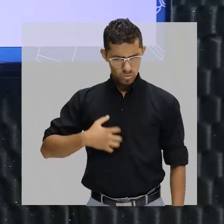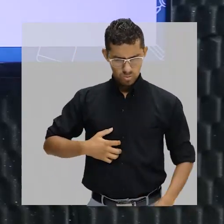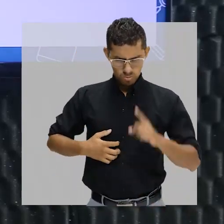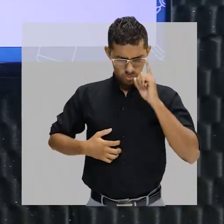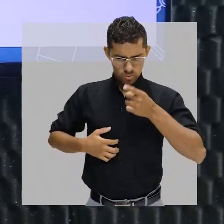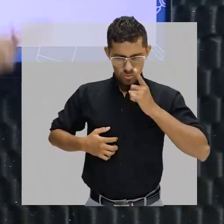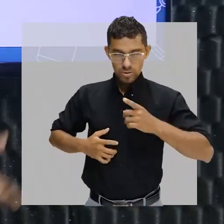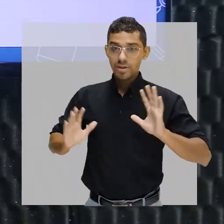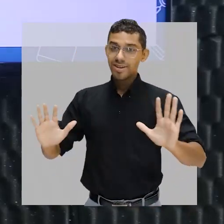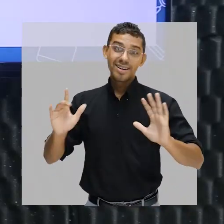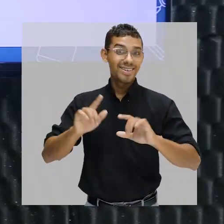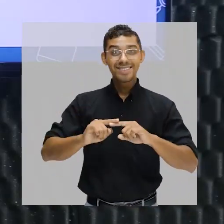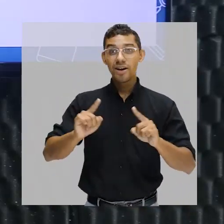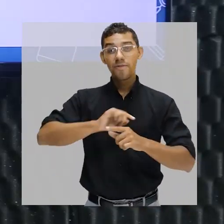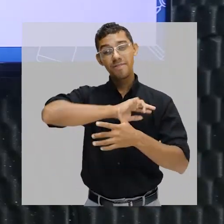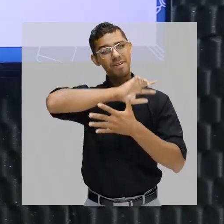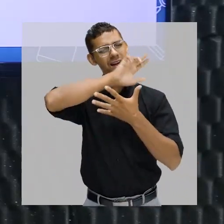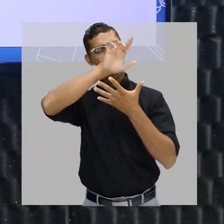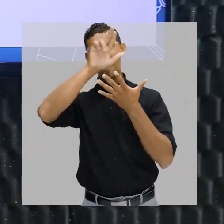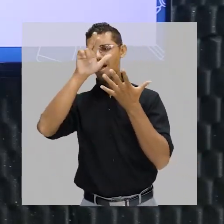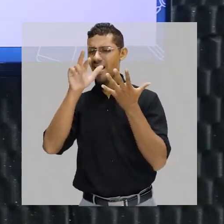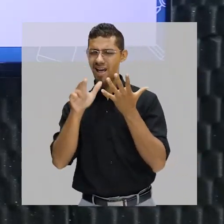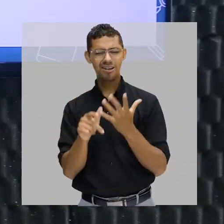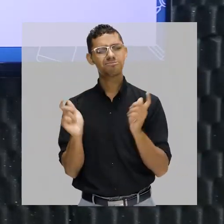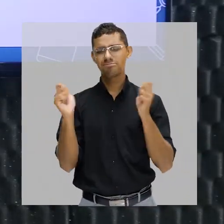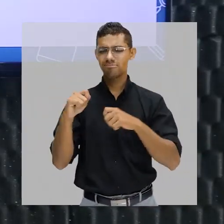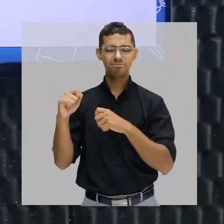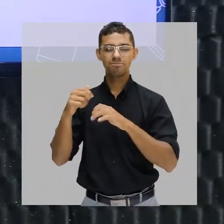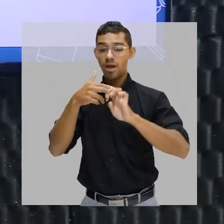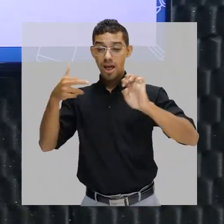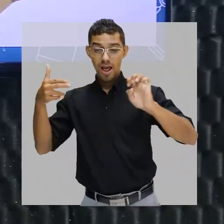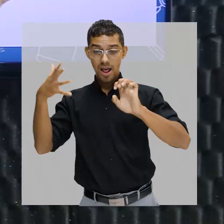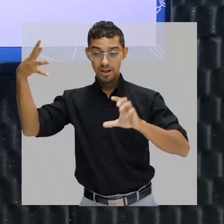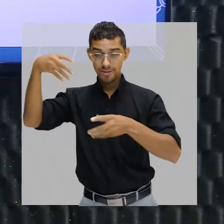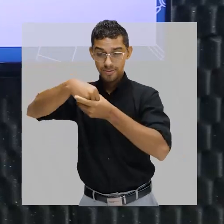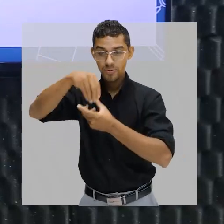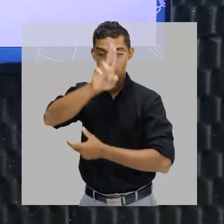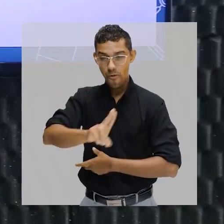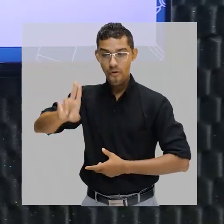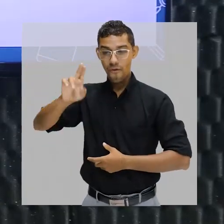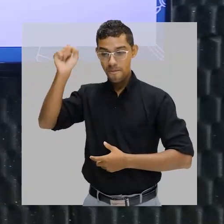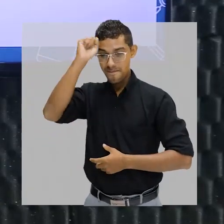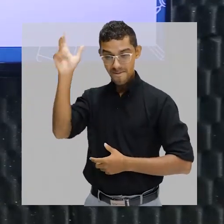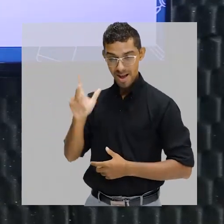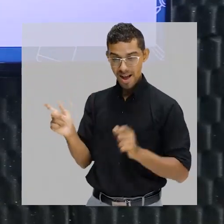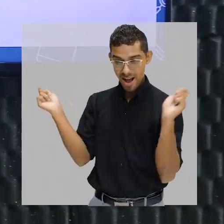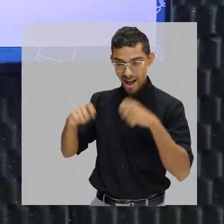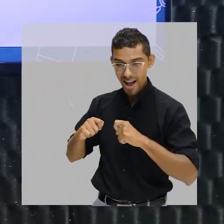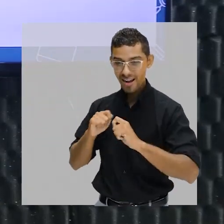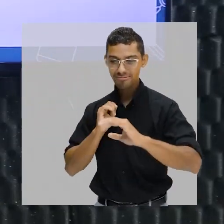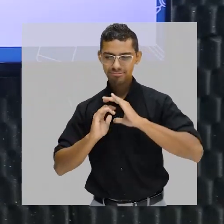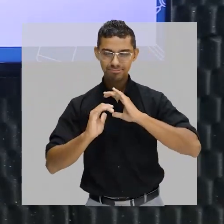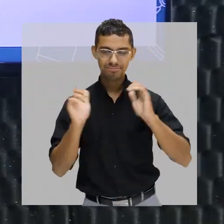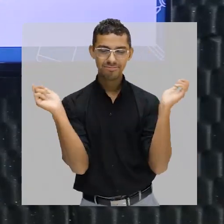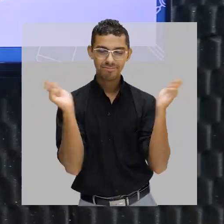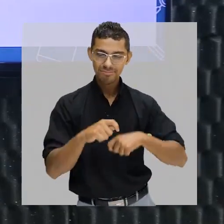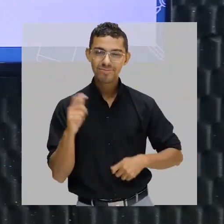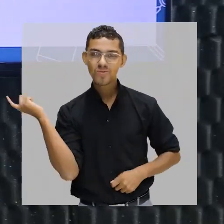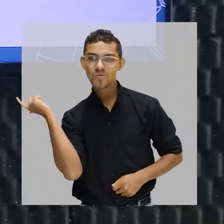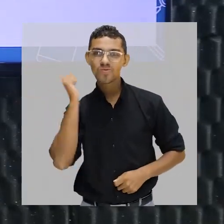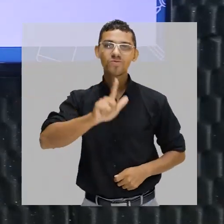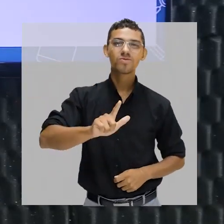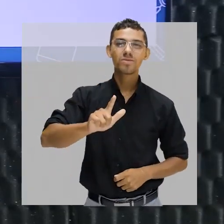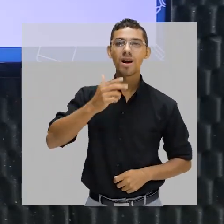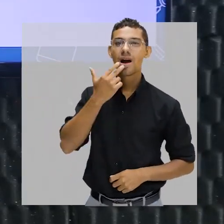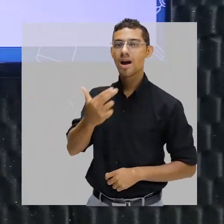enfim. Então, é uma série de elementos que nós vamos usar para produzir, desenvolver, compreender